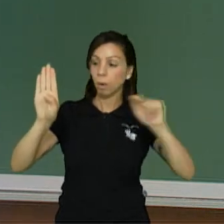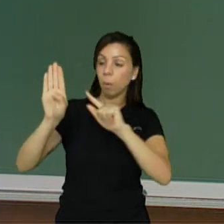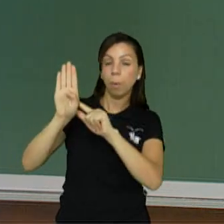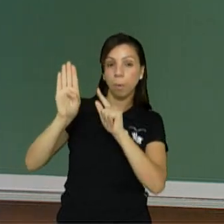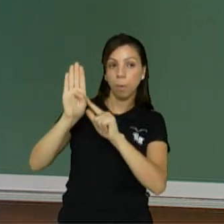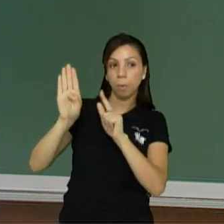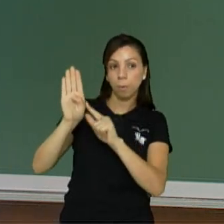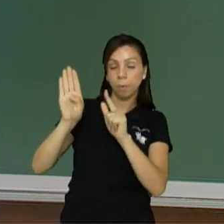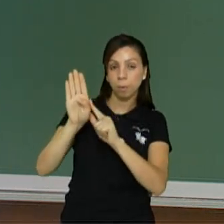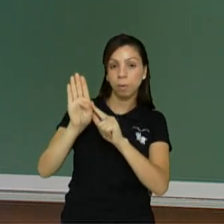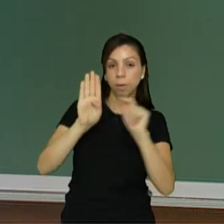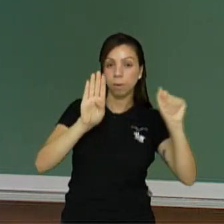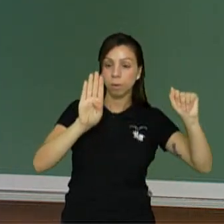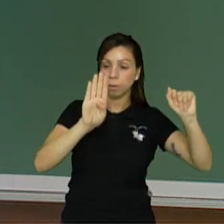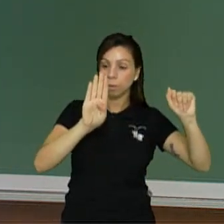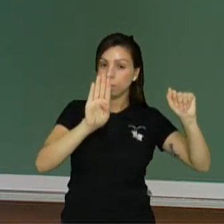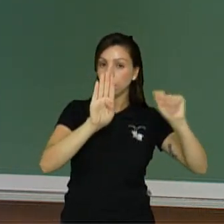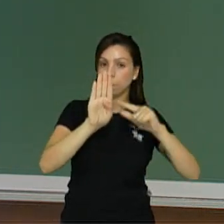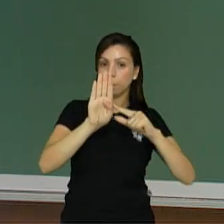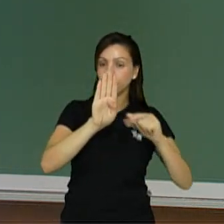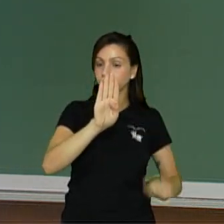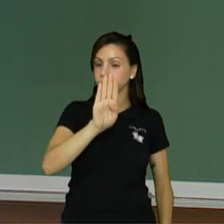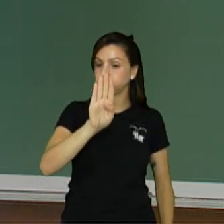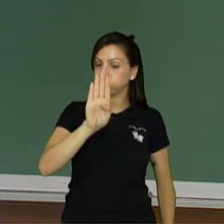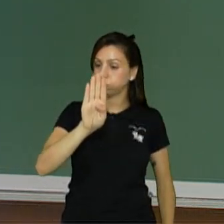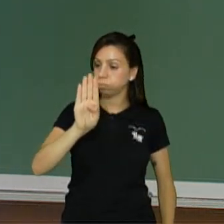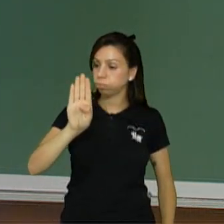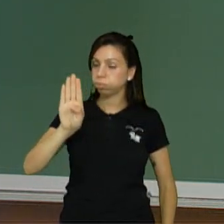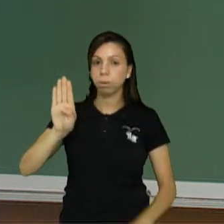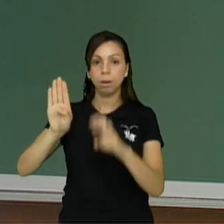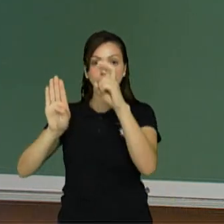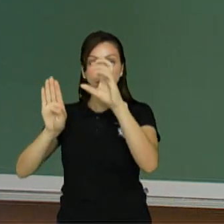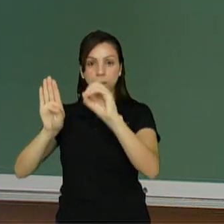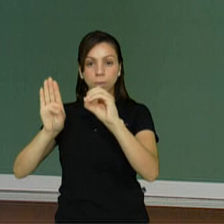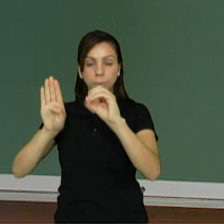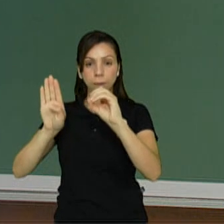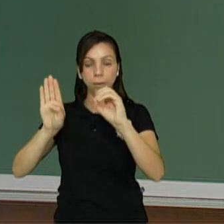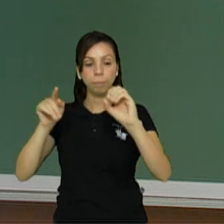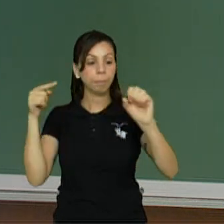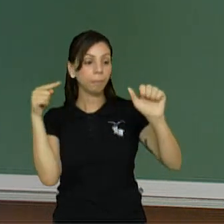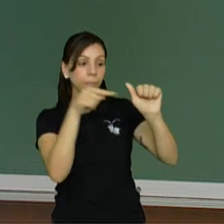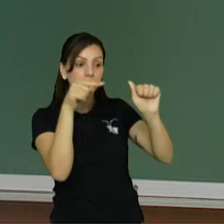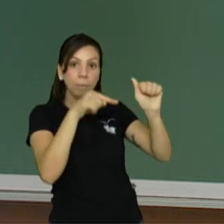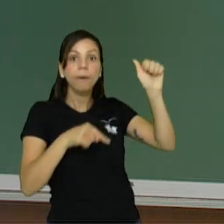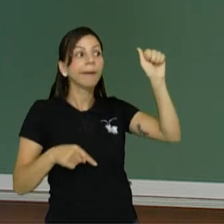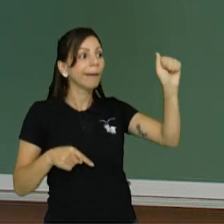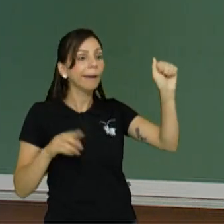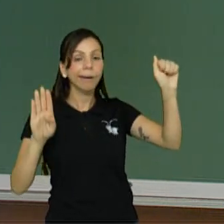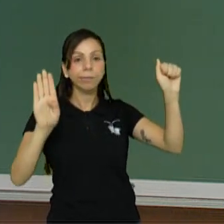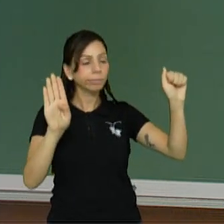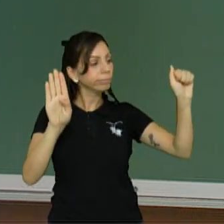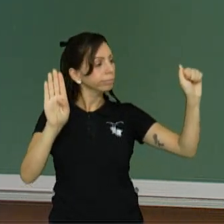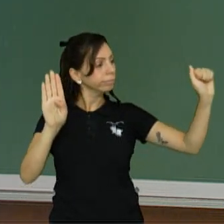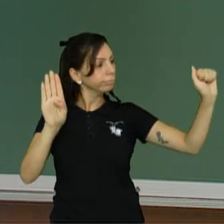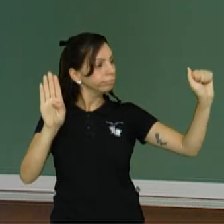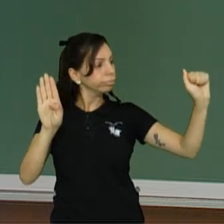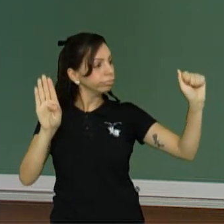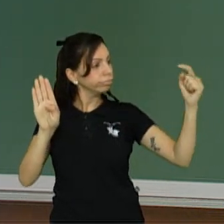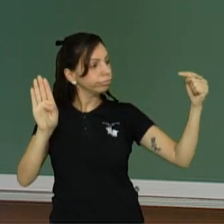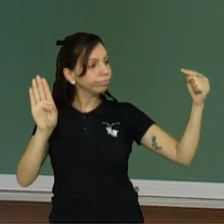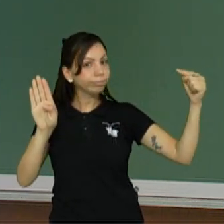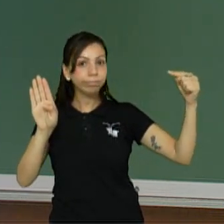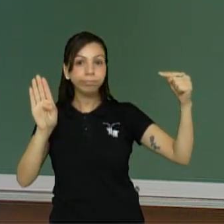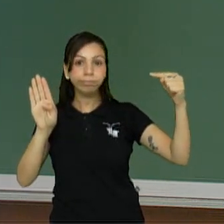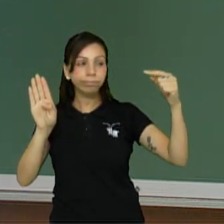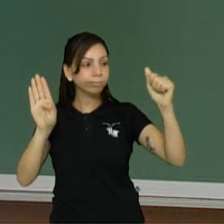está se deslocando a 50 km por hora. E atrás vem um corpo A com uma velocidade de 80 km